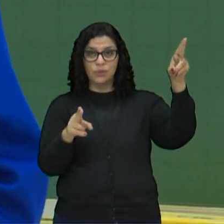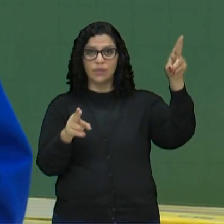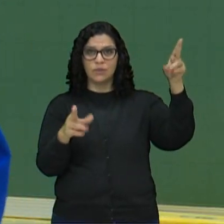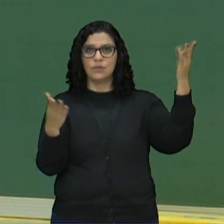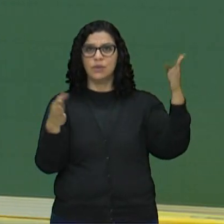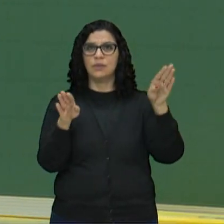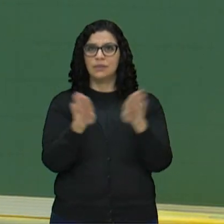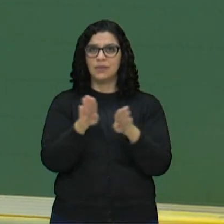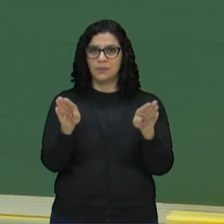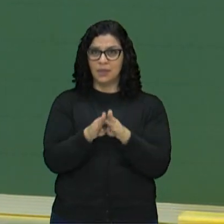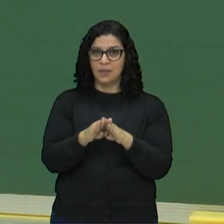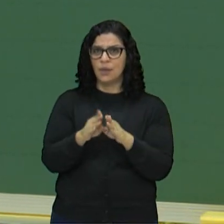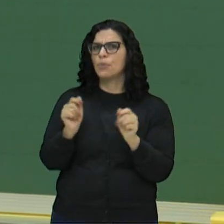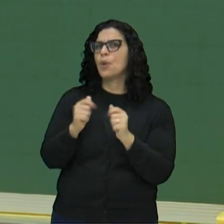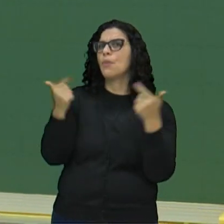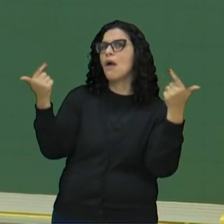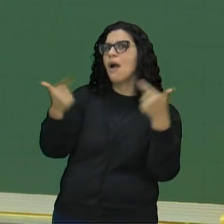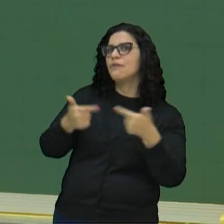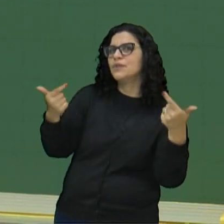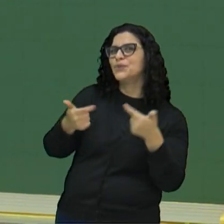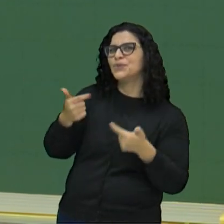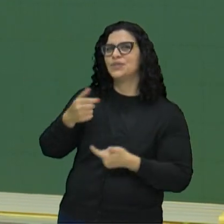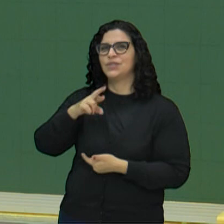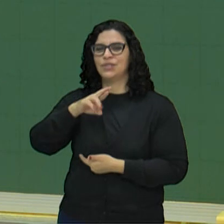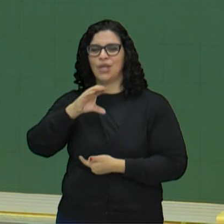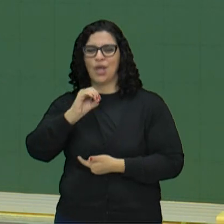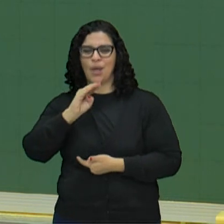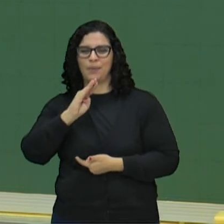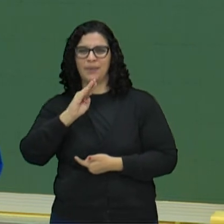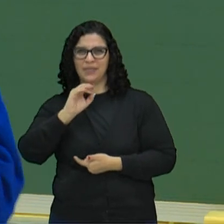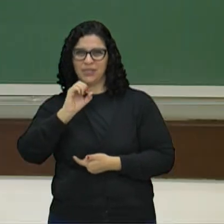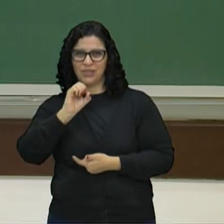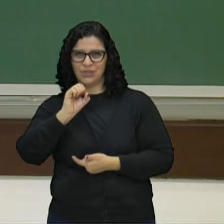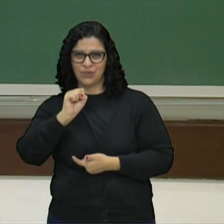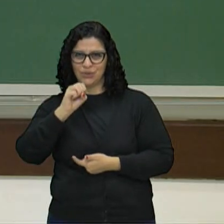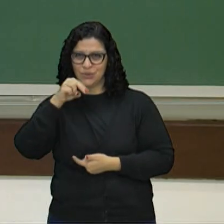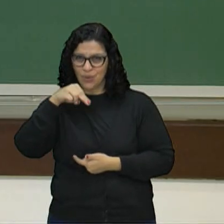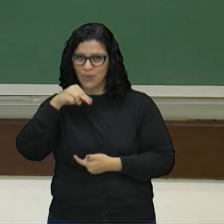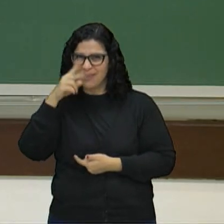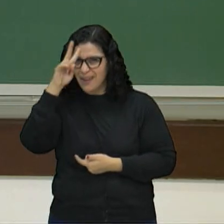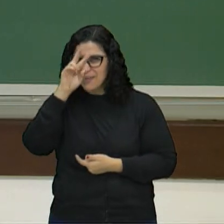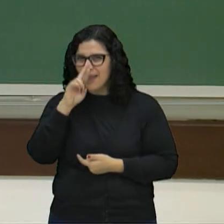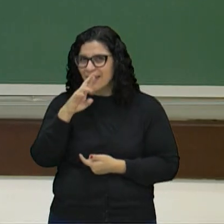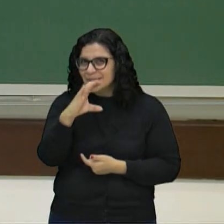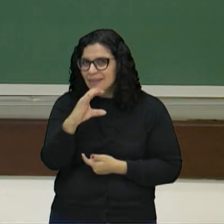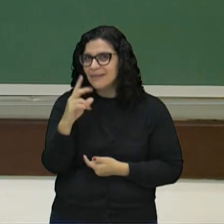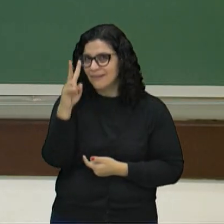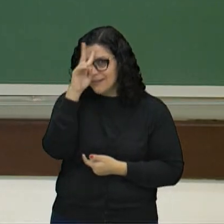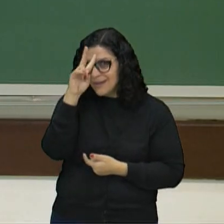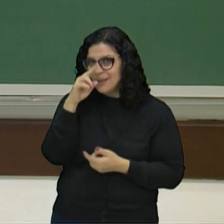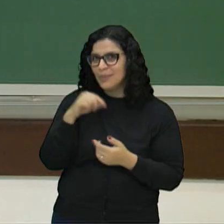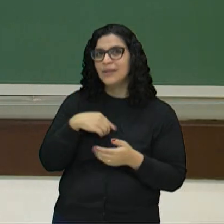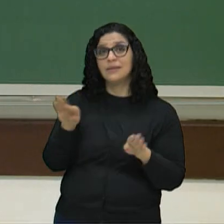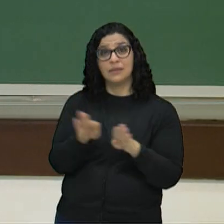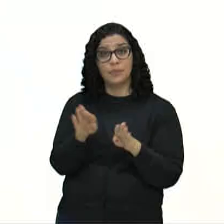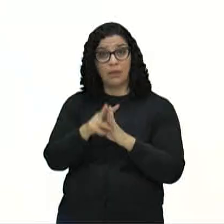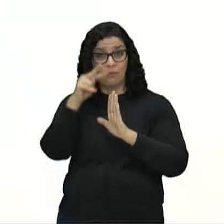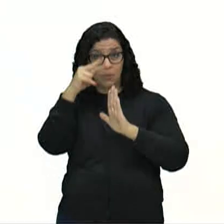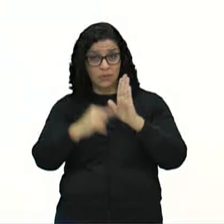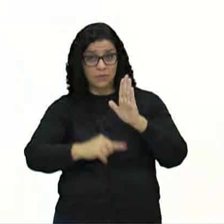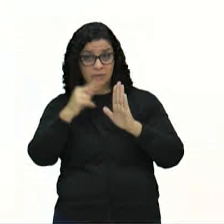das Aventuras de Robinson Crusoe, do romance. Temos então esse texto, vamos